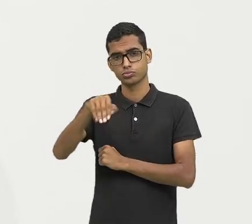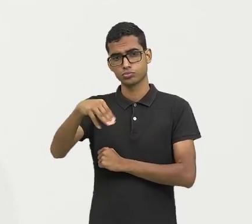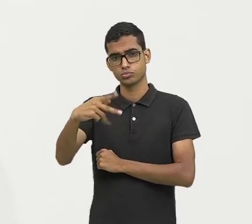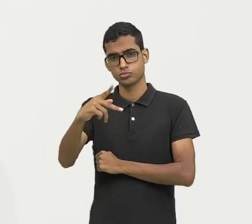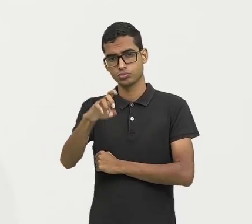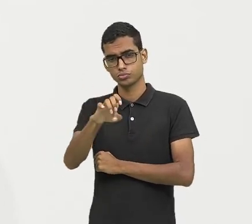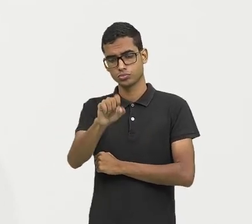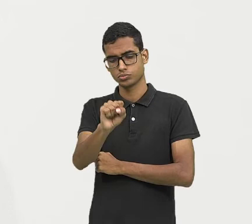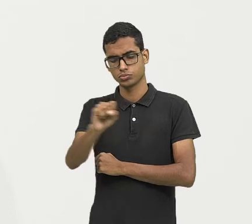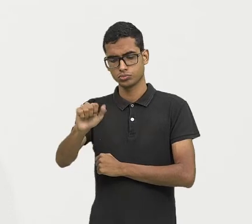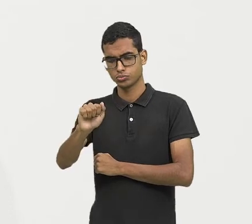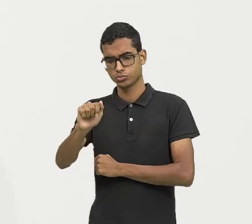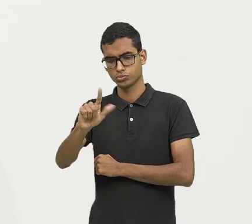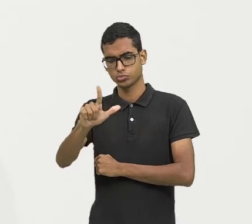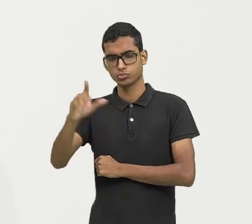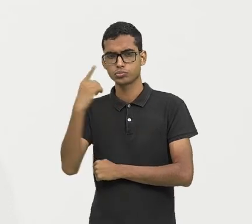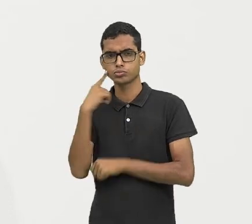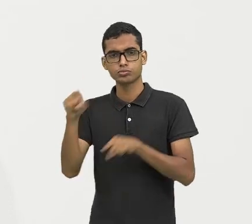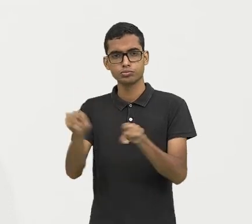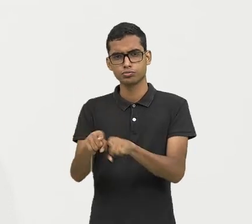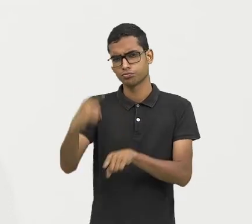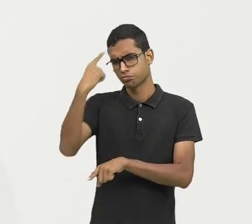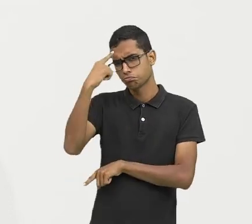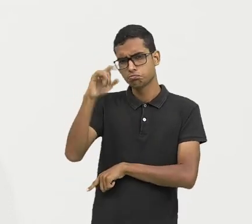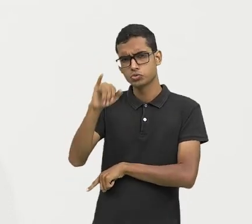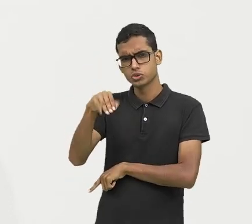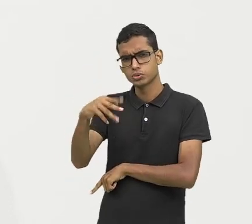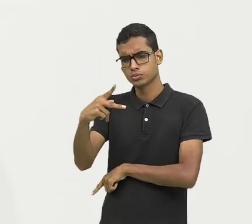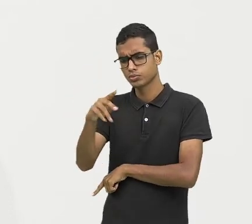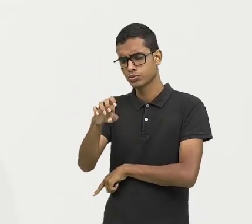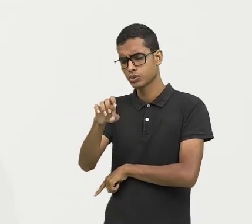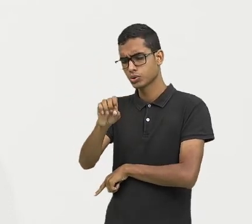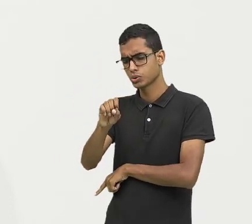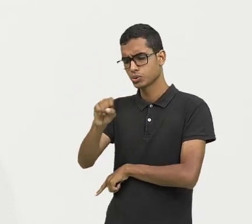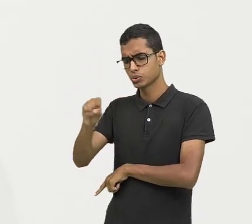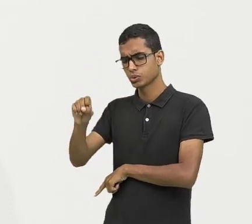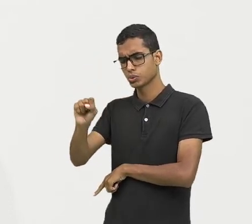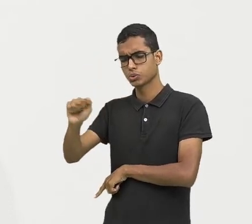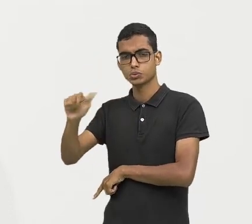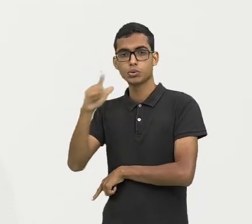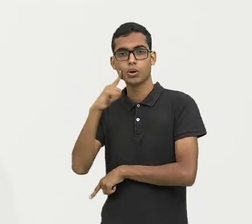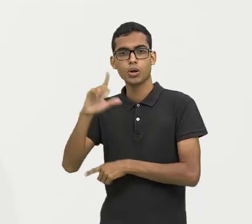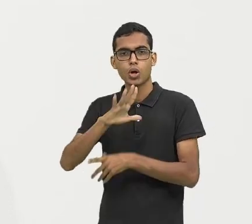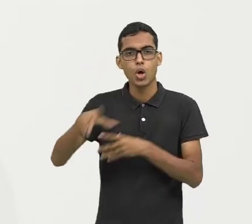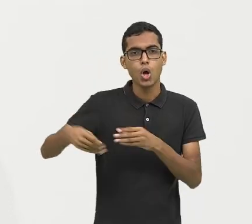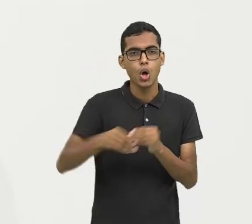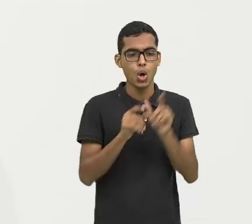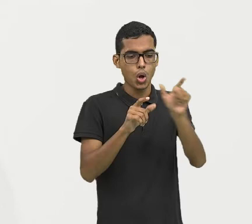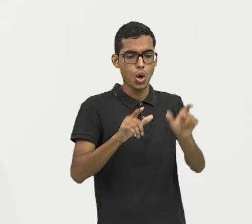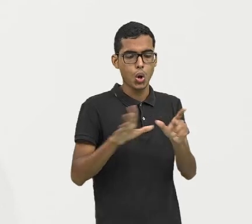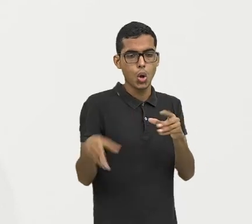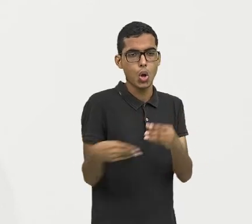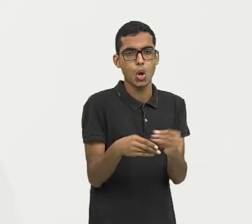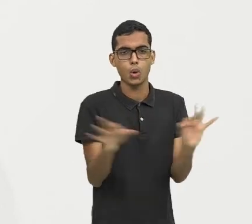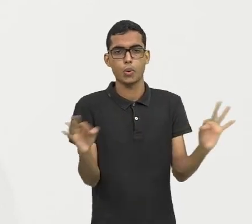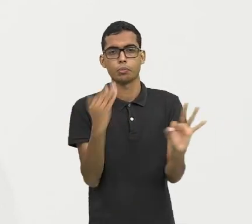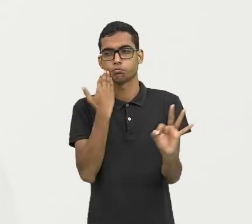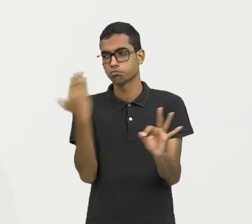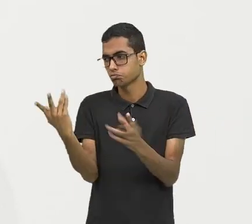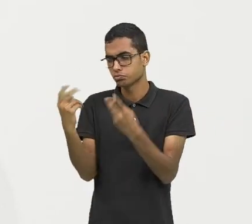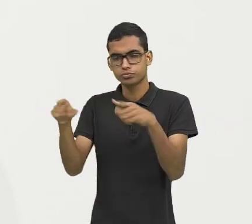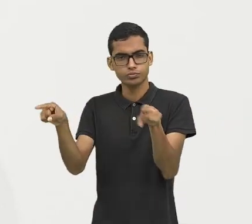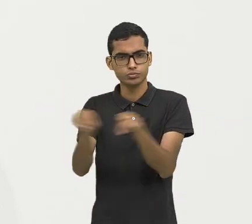sentido, a ideia dele, ou seja, a ação dele não pode ser atribuída a ninguém. E observem também